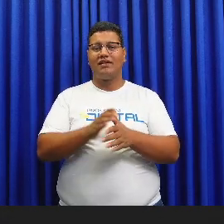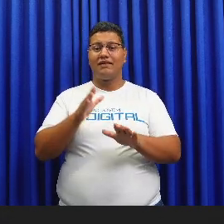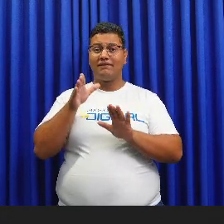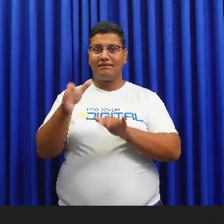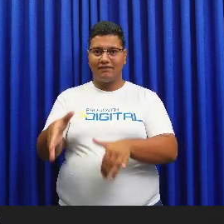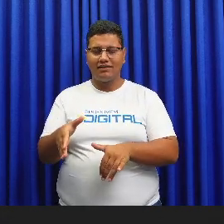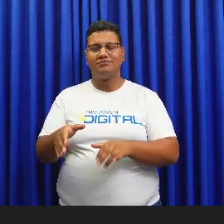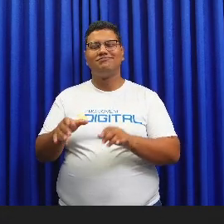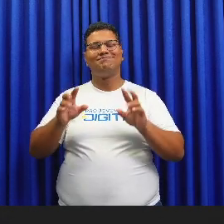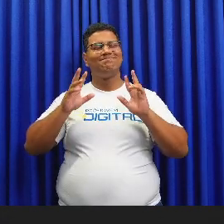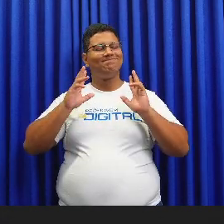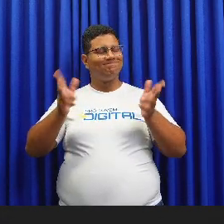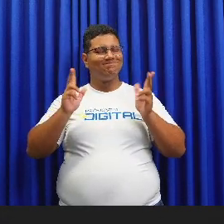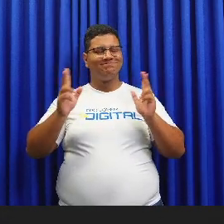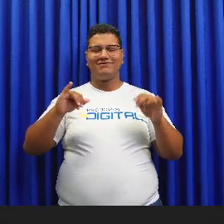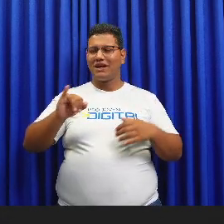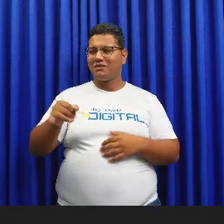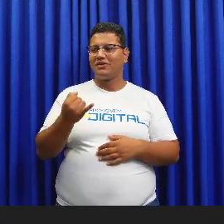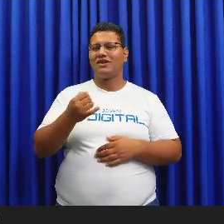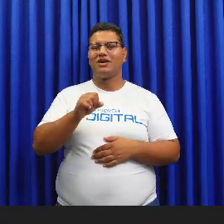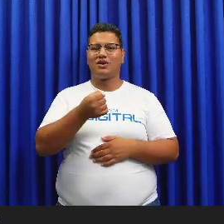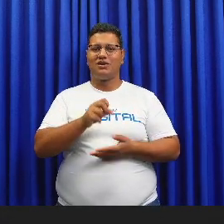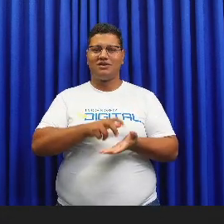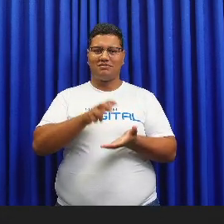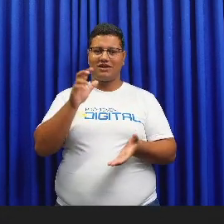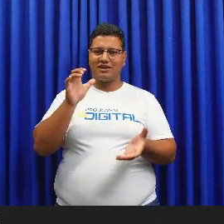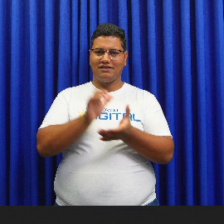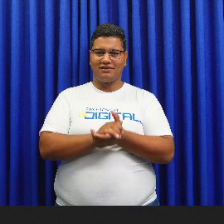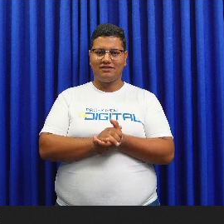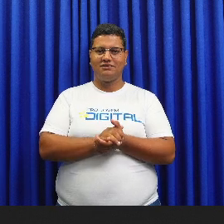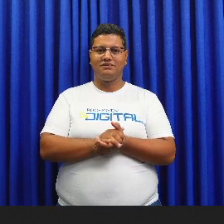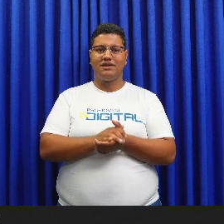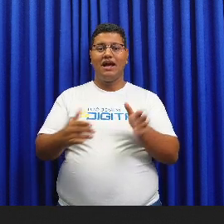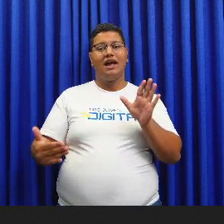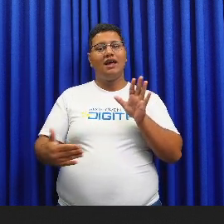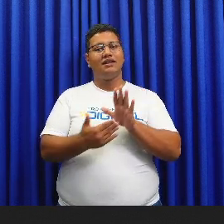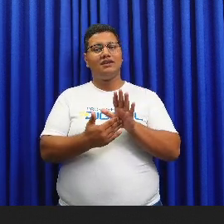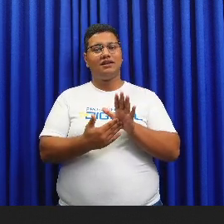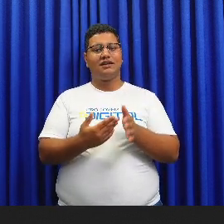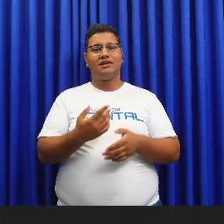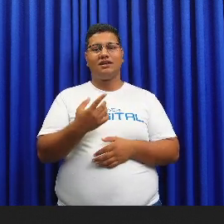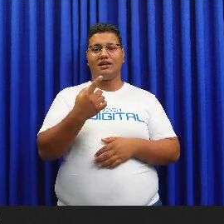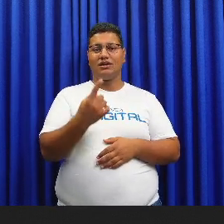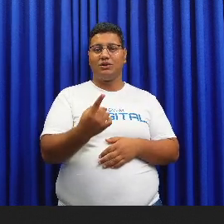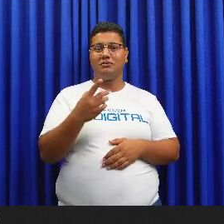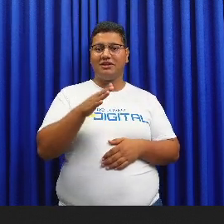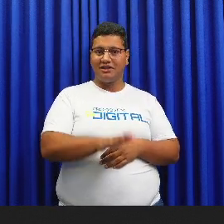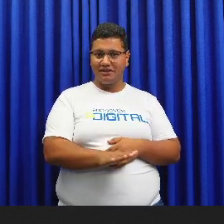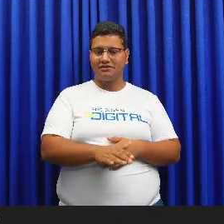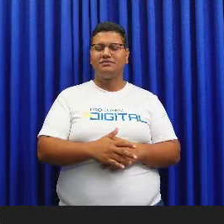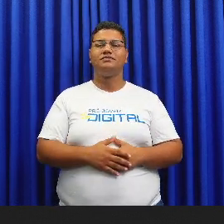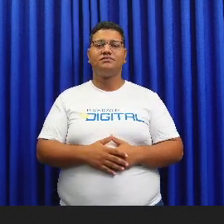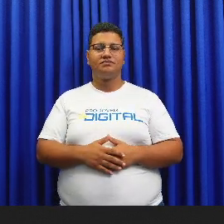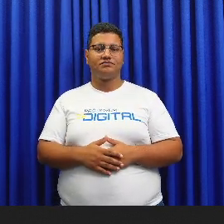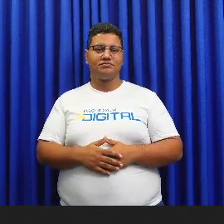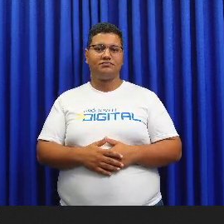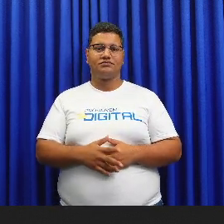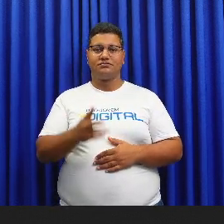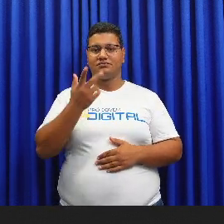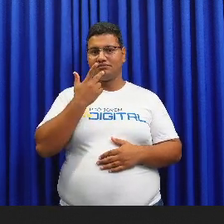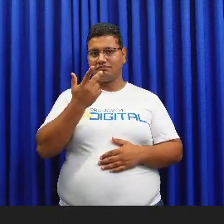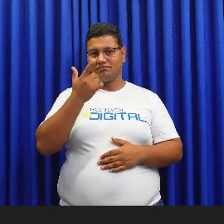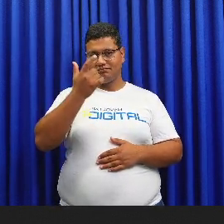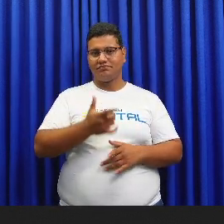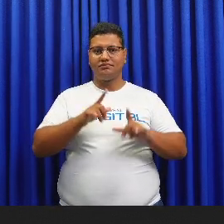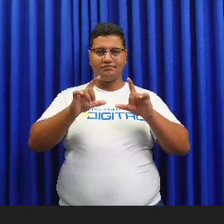para a lua de mel cedo. Ele vai casar 8 da manhã até 13 horas da tarde. Como eu sou fotógrafo